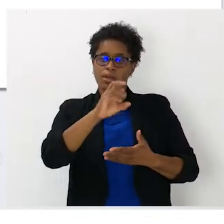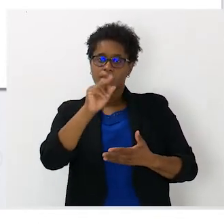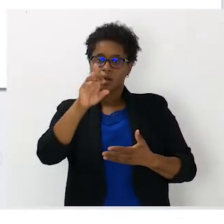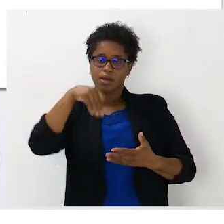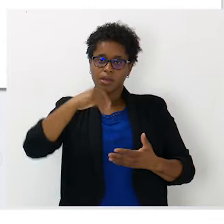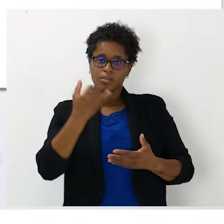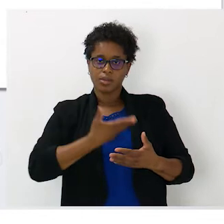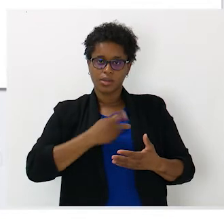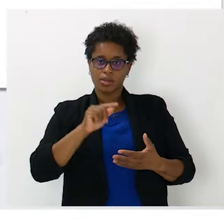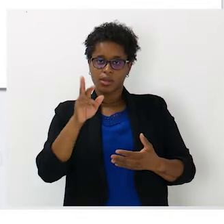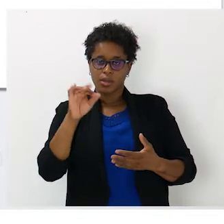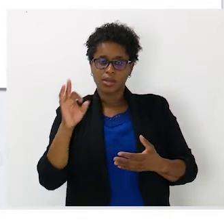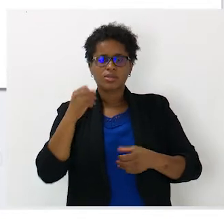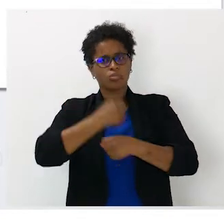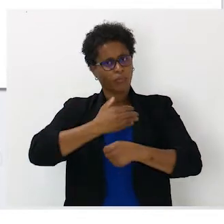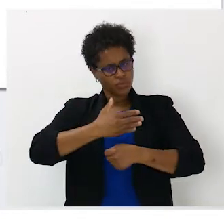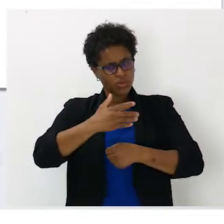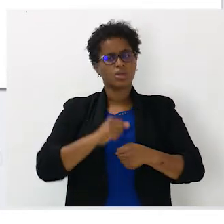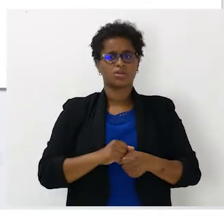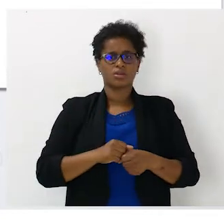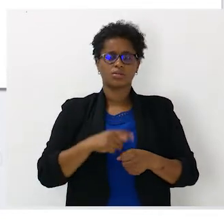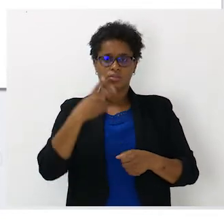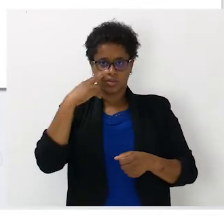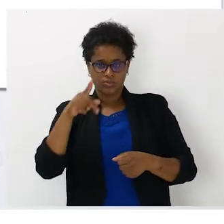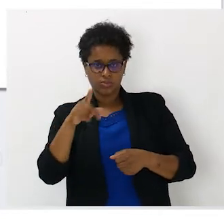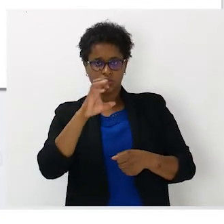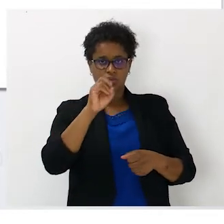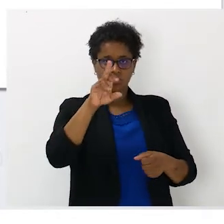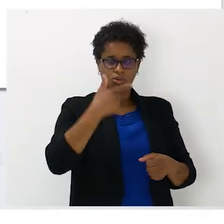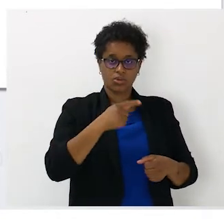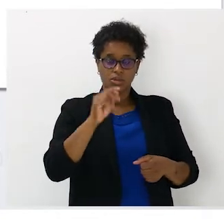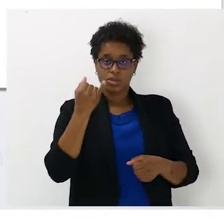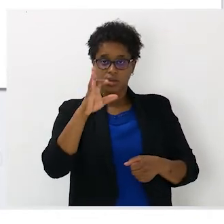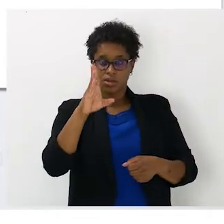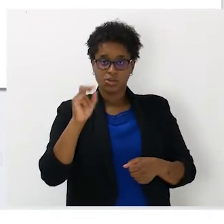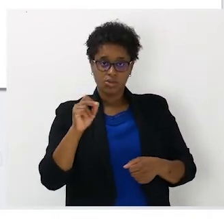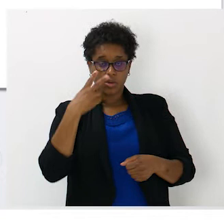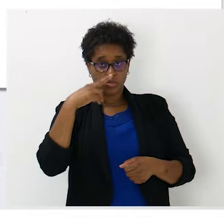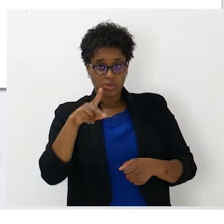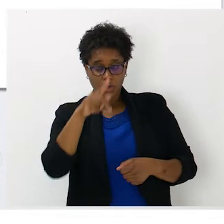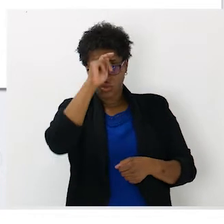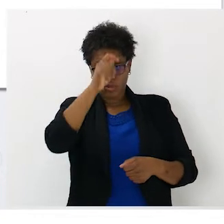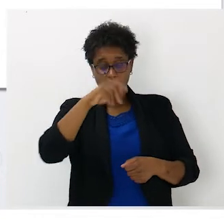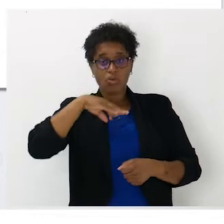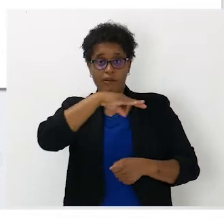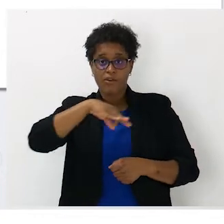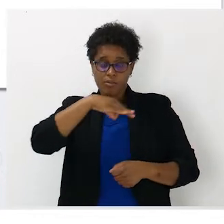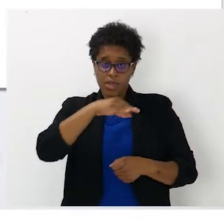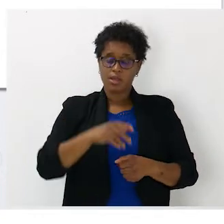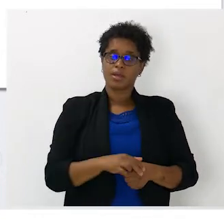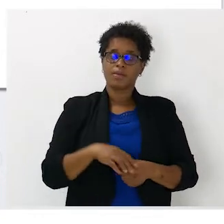profissionais para seguirem o cortejo a fim de mostrar respeito da família pelo